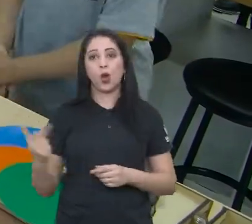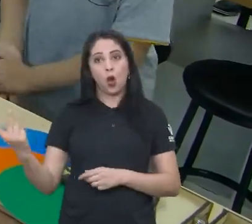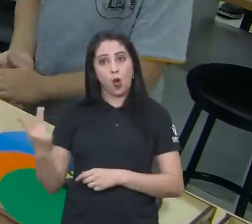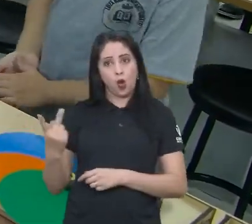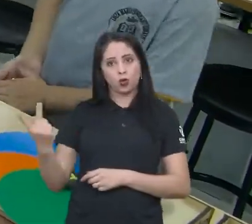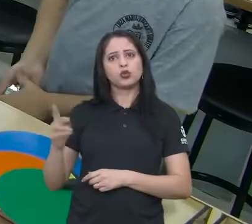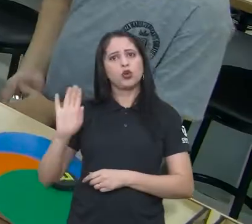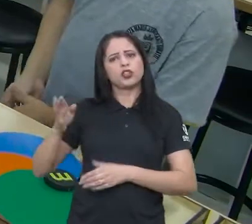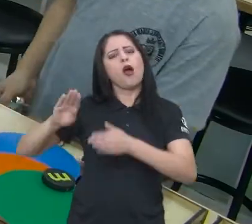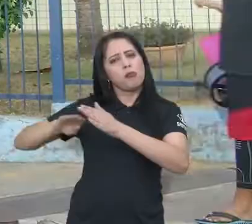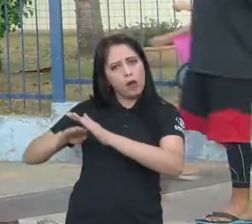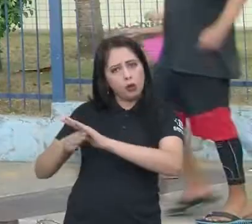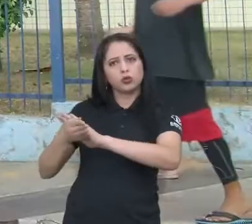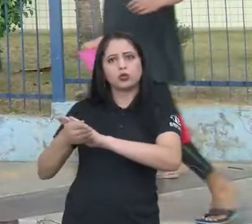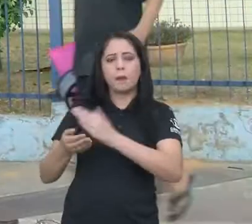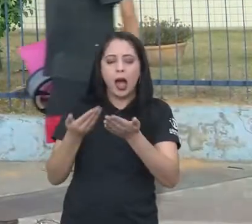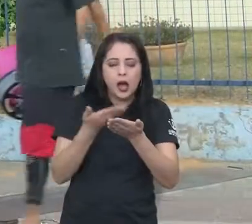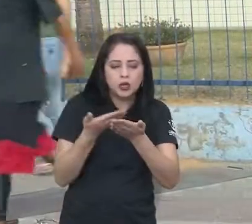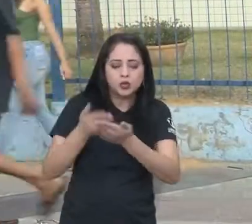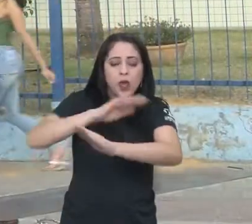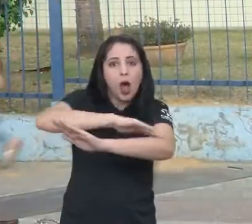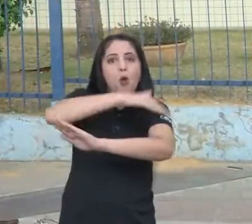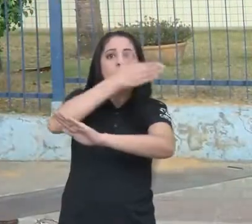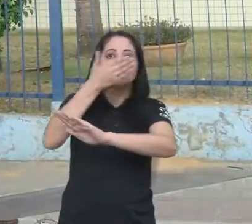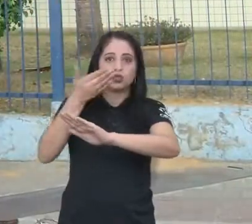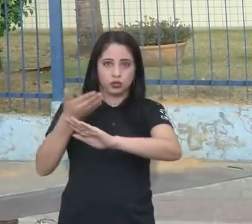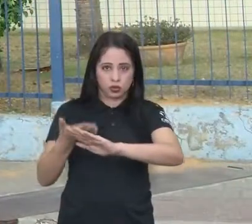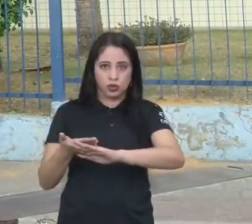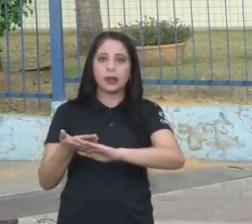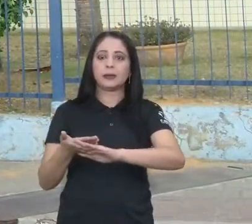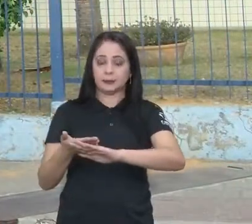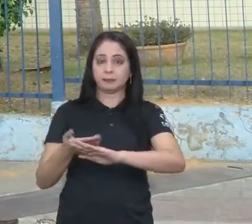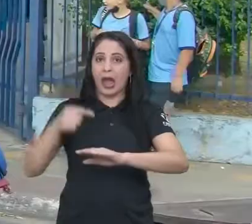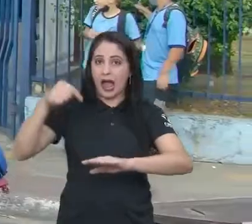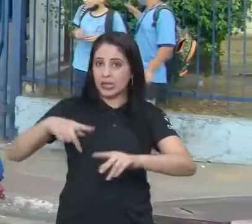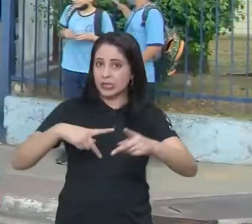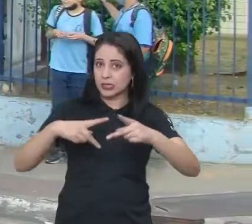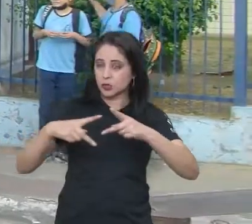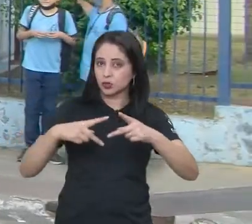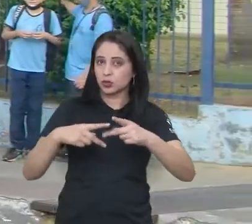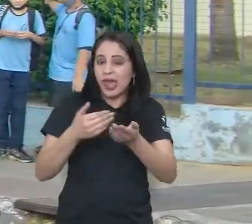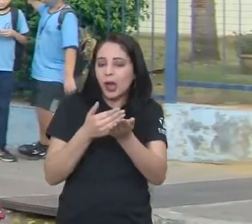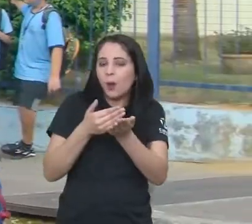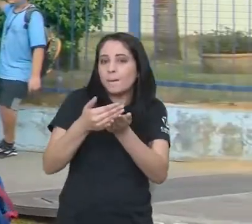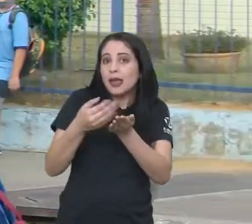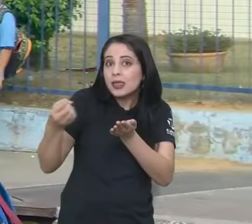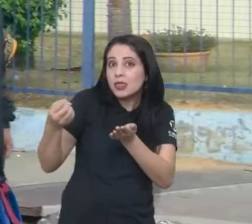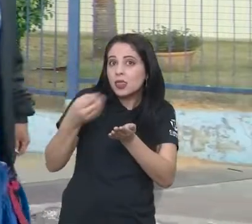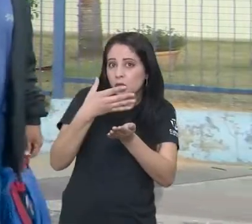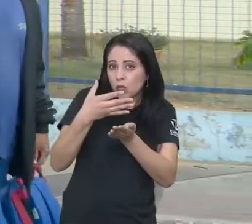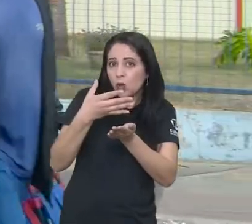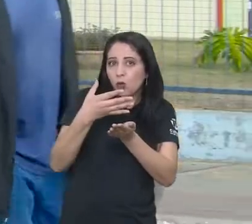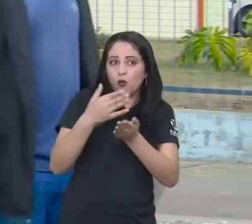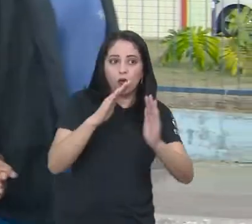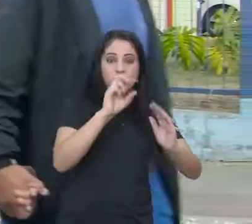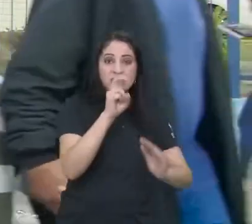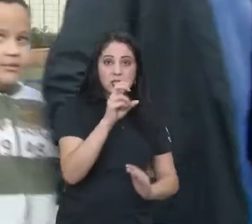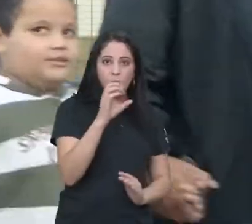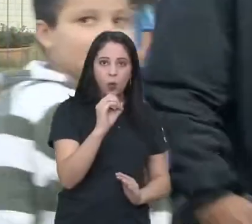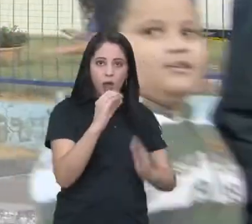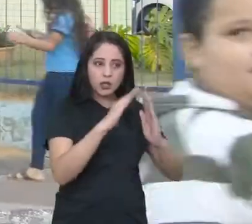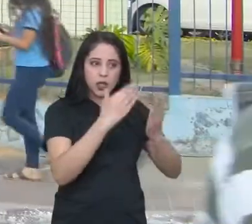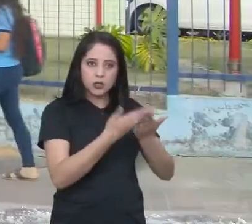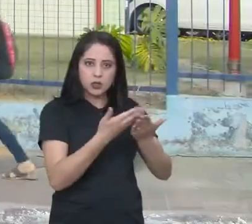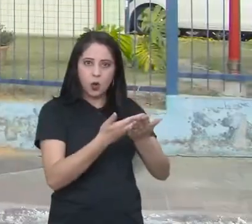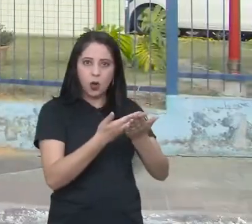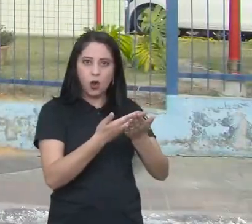super bem ao ensino integral, uma novidade no município de São José dos Campos. Desde o primeiro semestre, todas as 50 escolas de